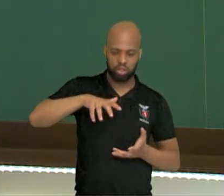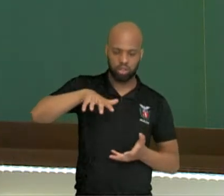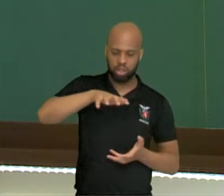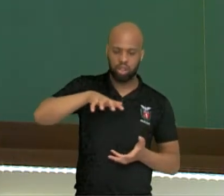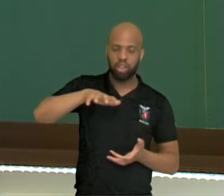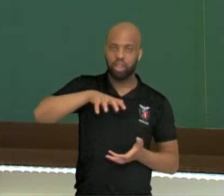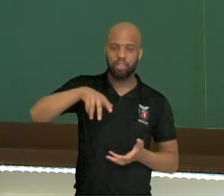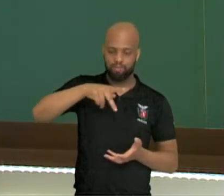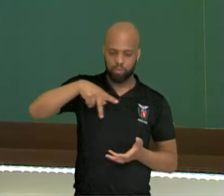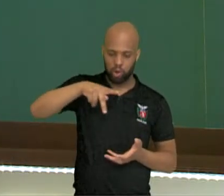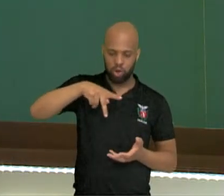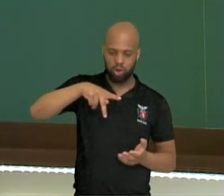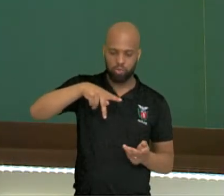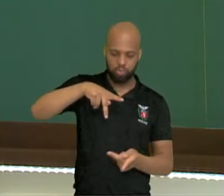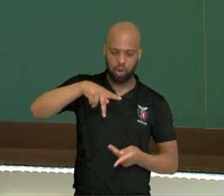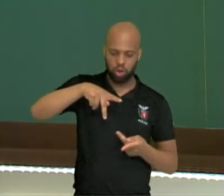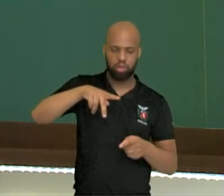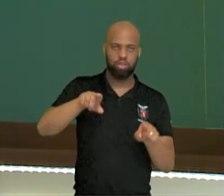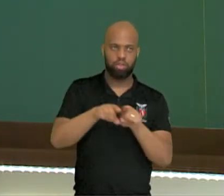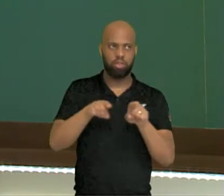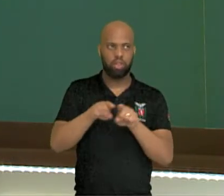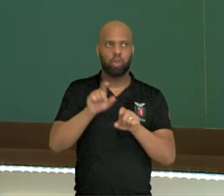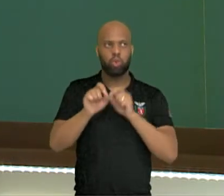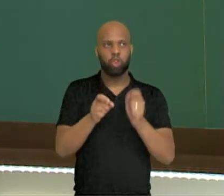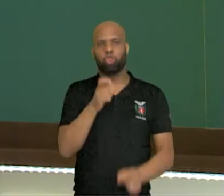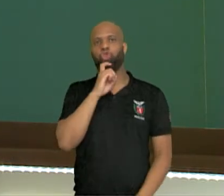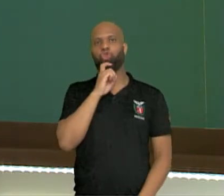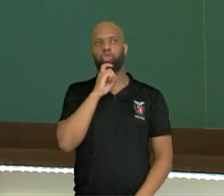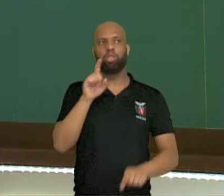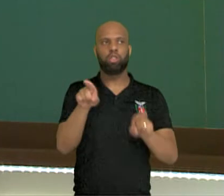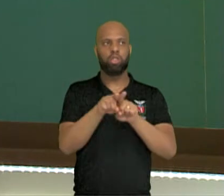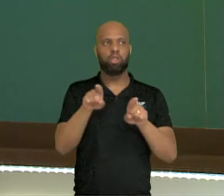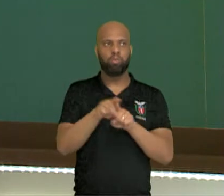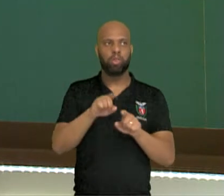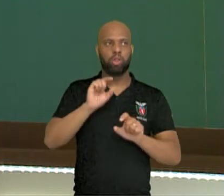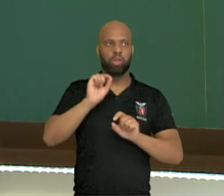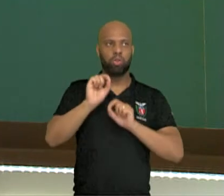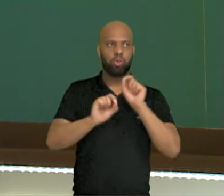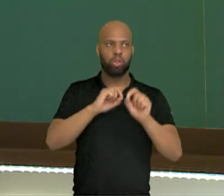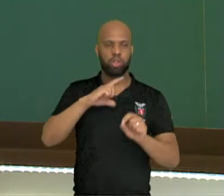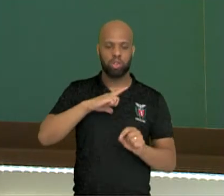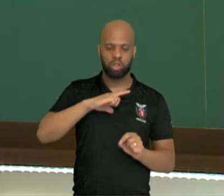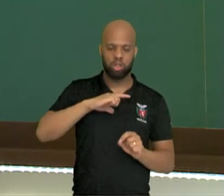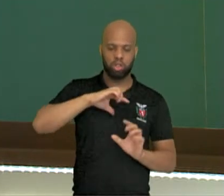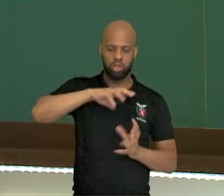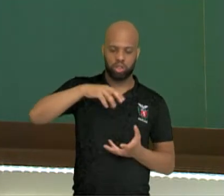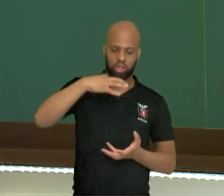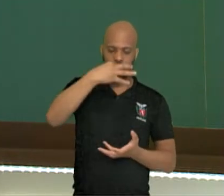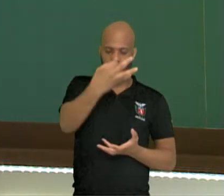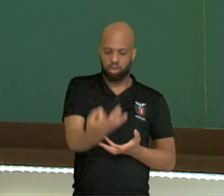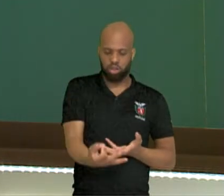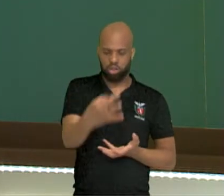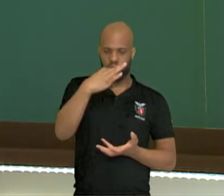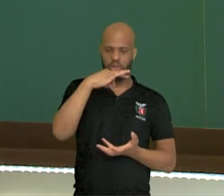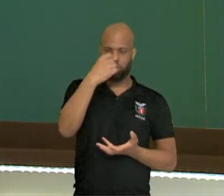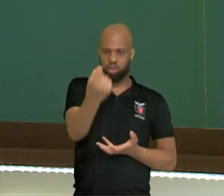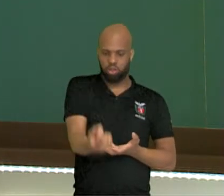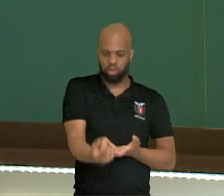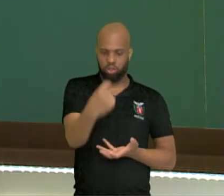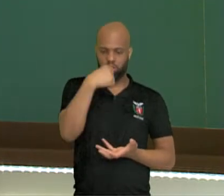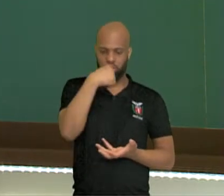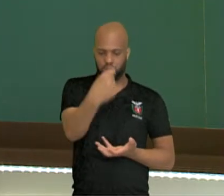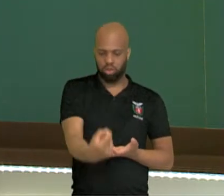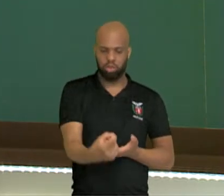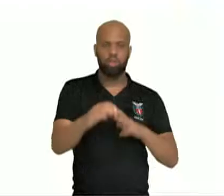polar antártico, que estabelecem medidas ali no planeta, além do meridiano de Greenwich. E o Brasil